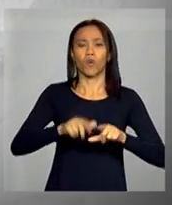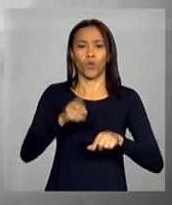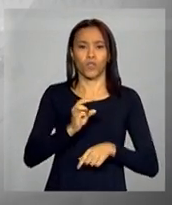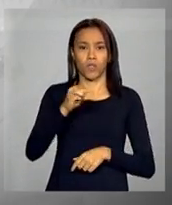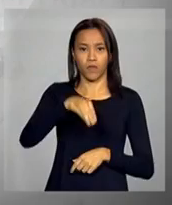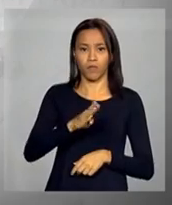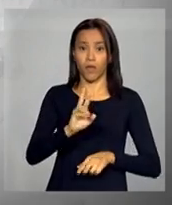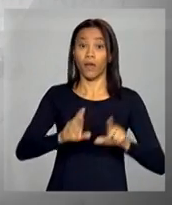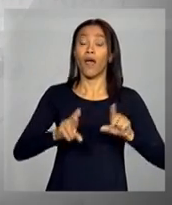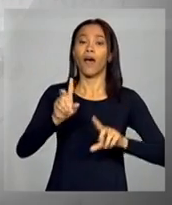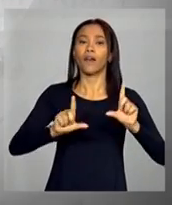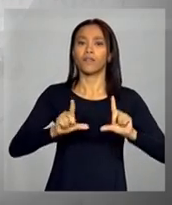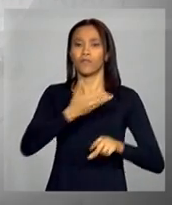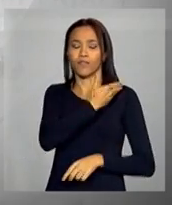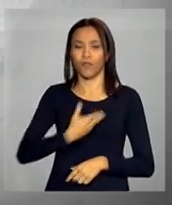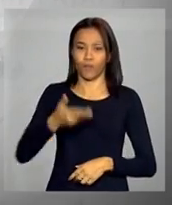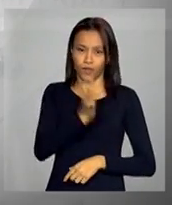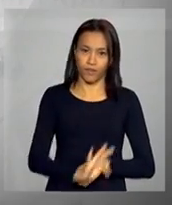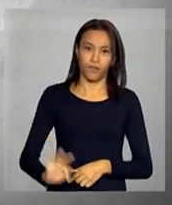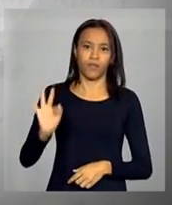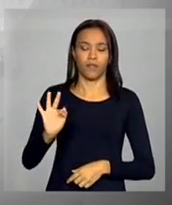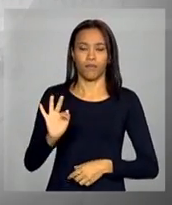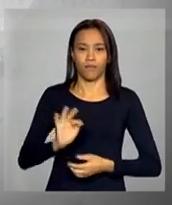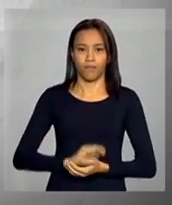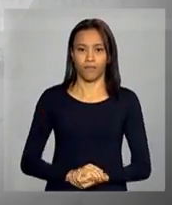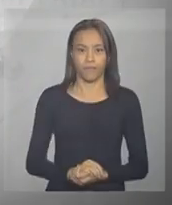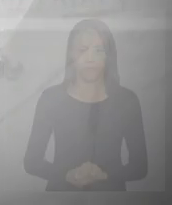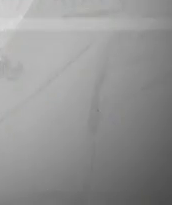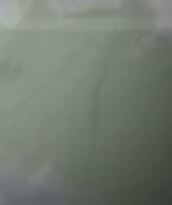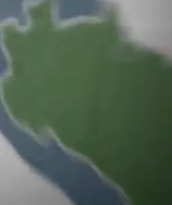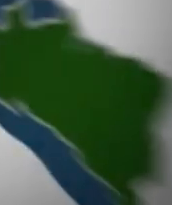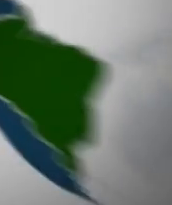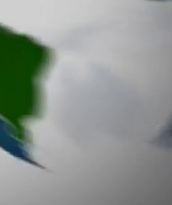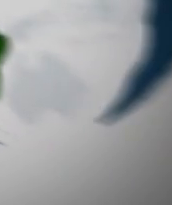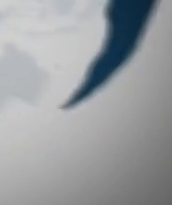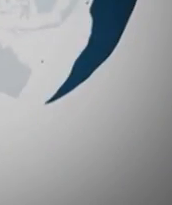Continue com a gente na NBR a TV do Governo Federal